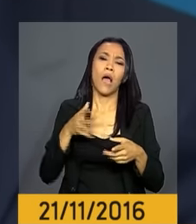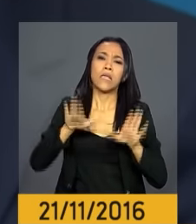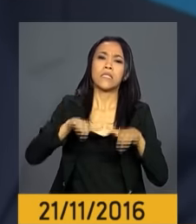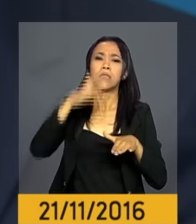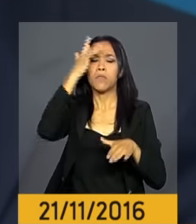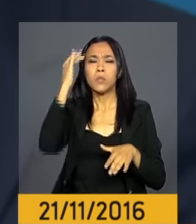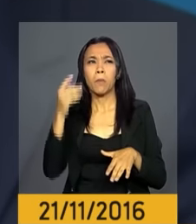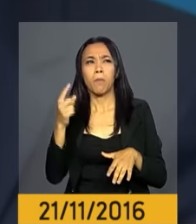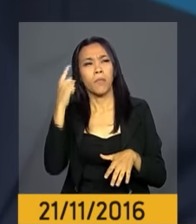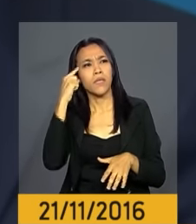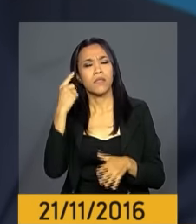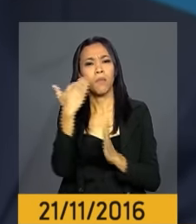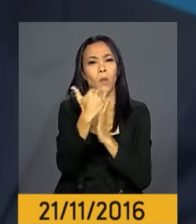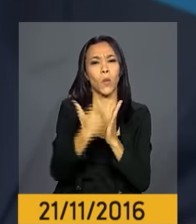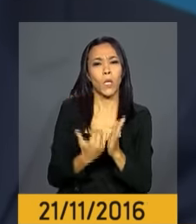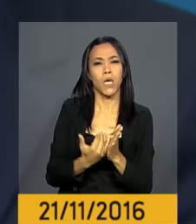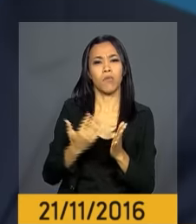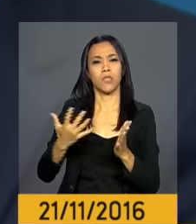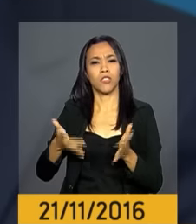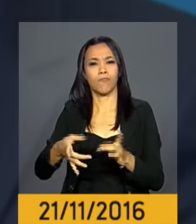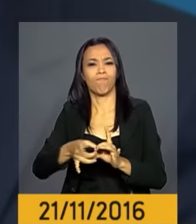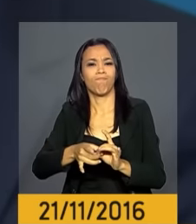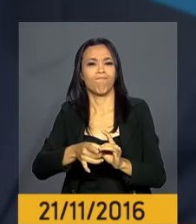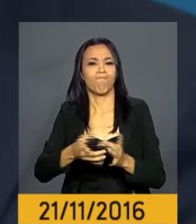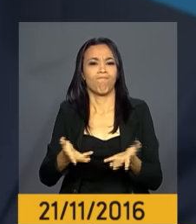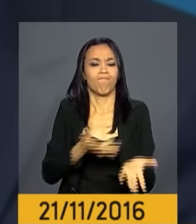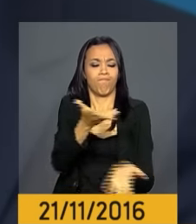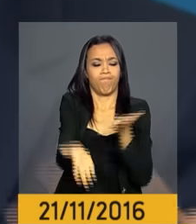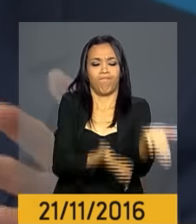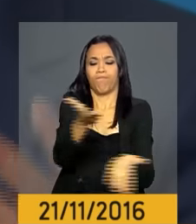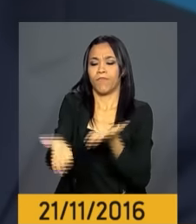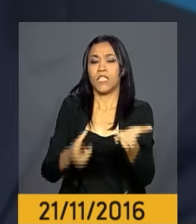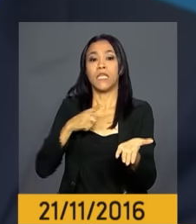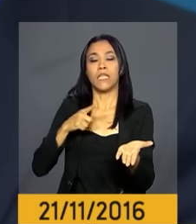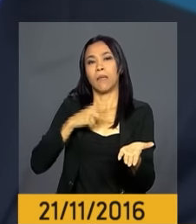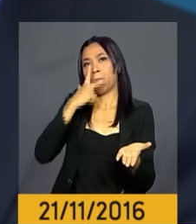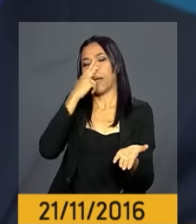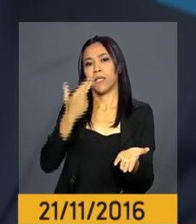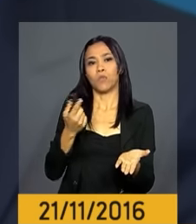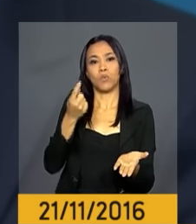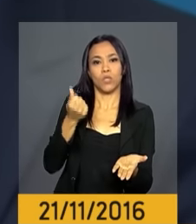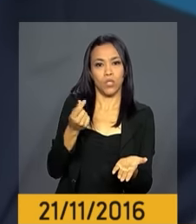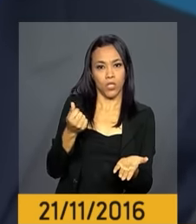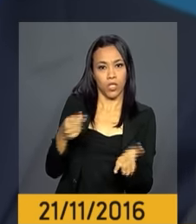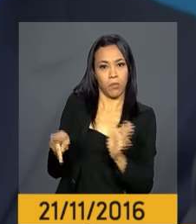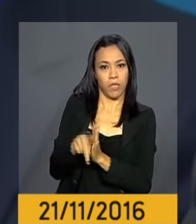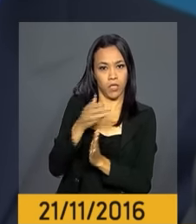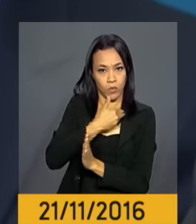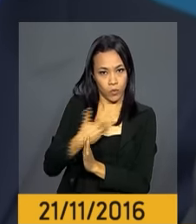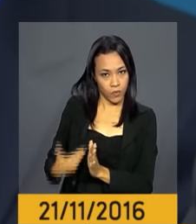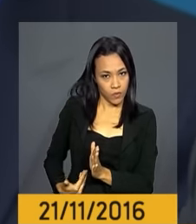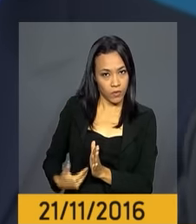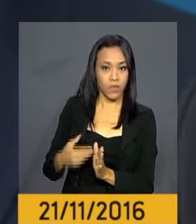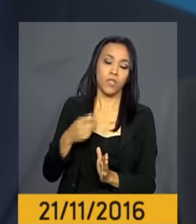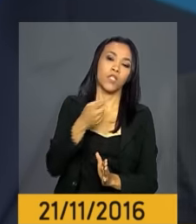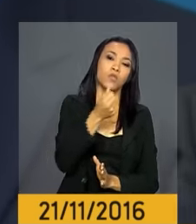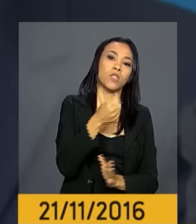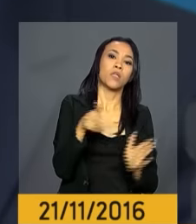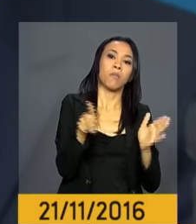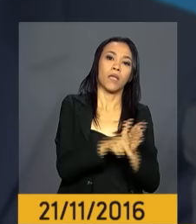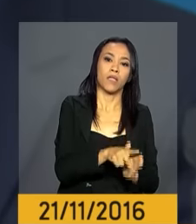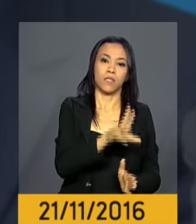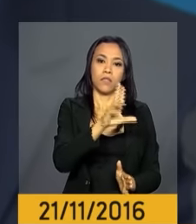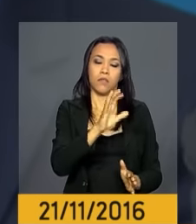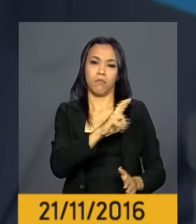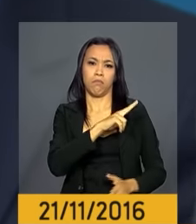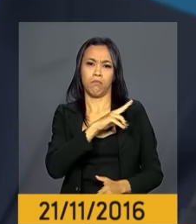programas generosos achando que existe um dinheiro público e um dinheiro privado. Ela diz, não existe dinheiro público, não existe um cofre